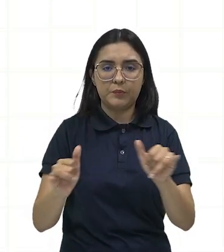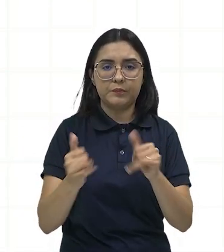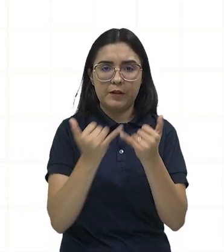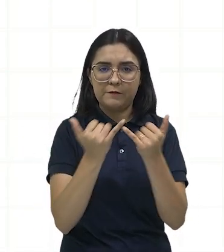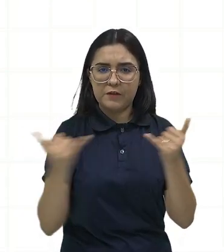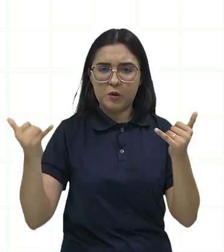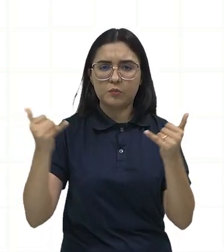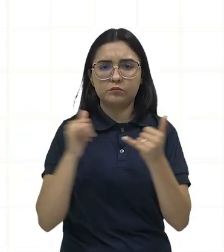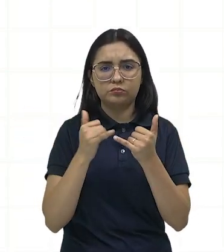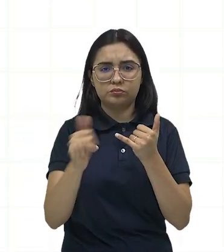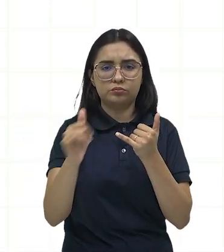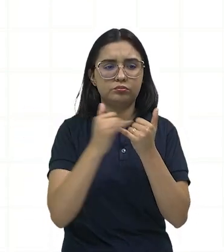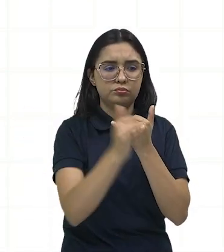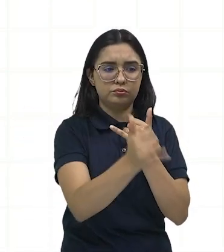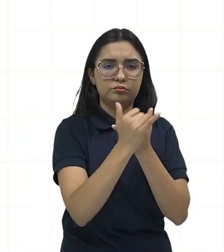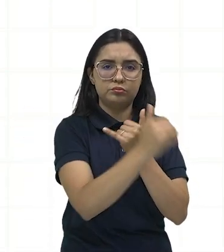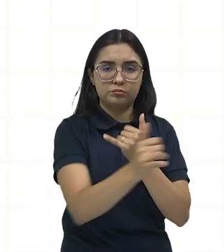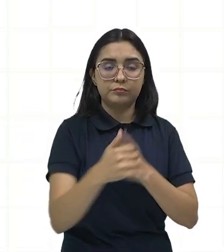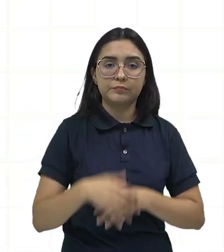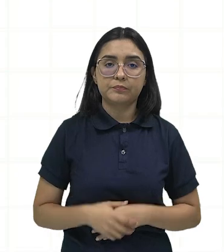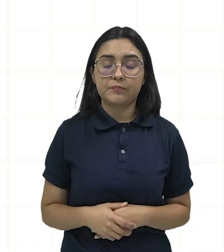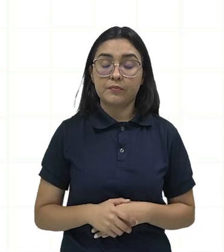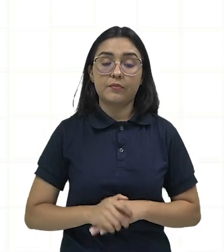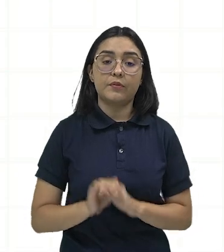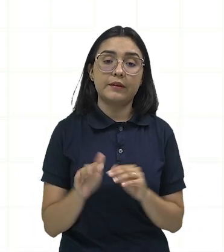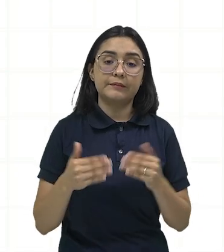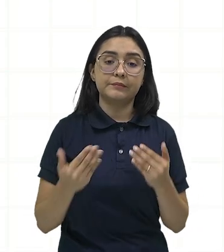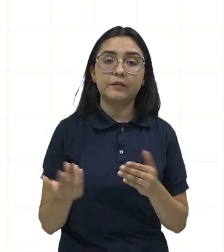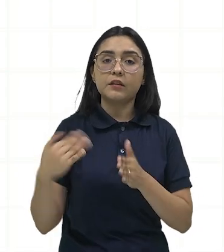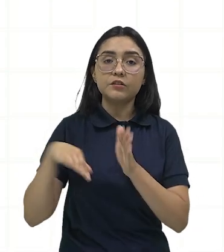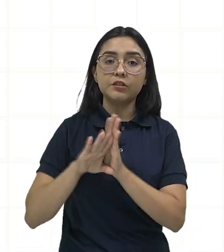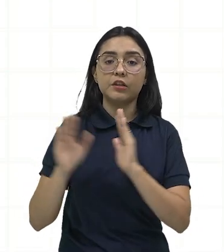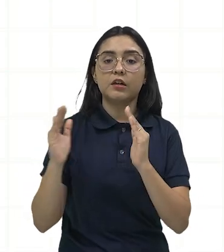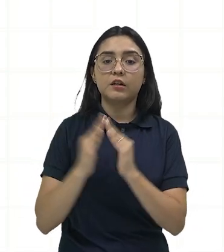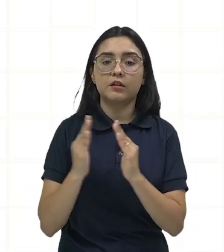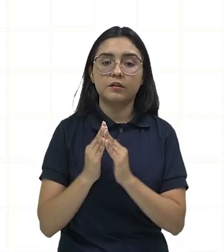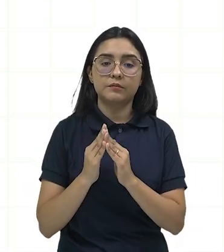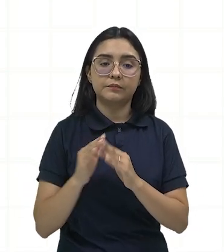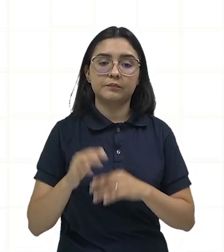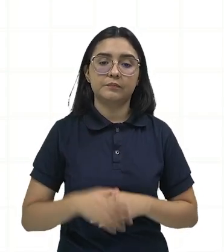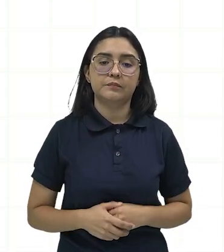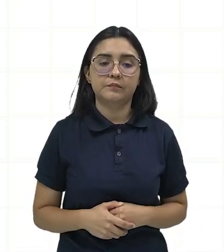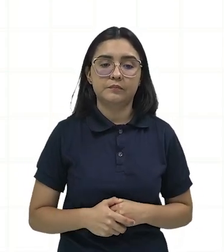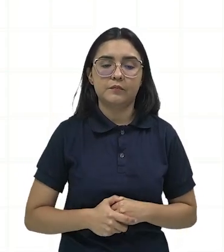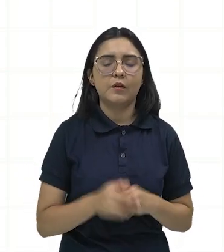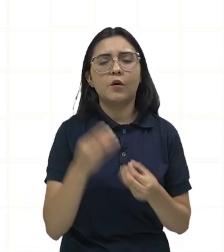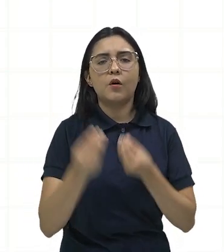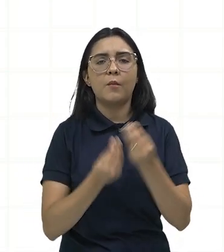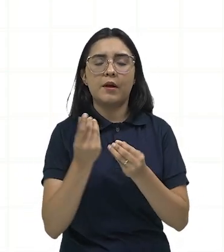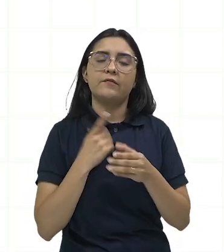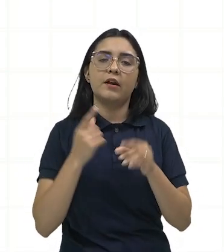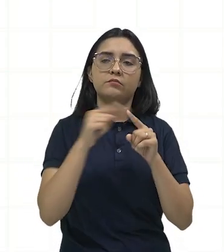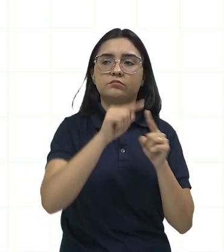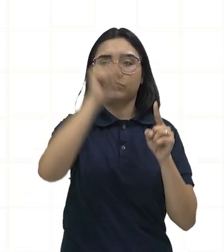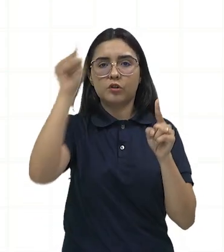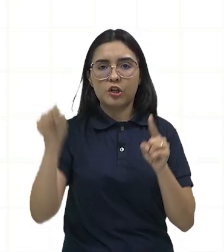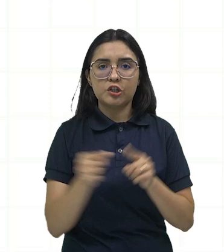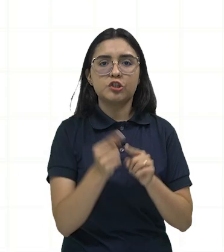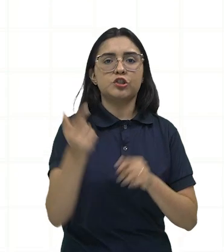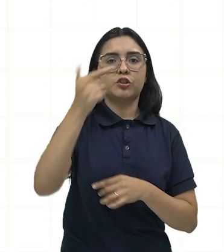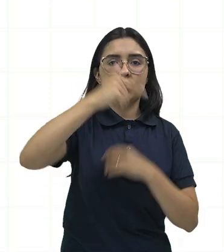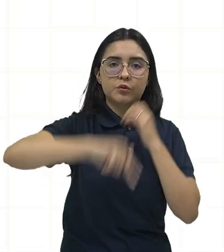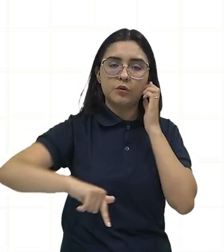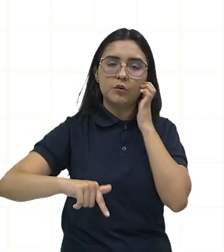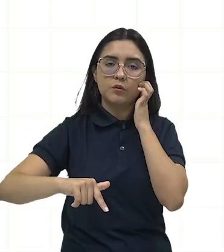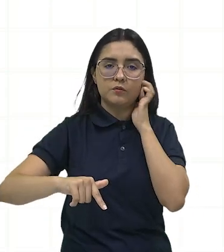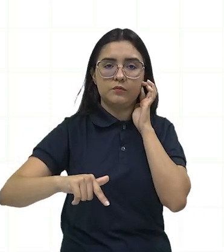né? Até chegar nas nossas casas. Como é que o ciclo ele vai retornar? Como é que vai voltar